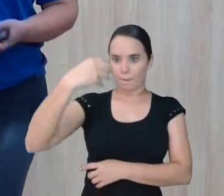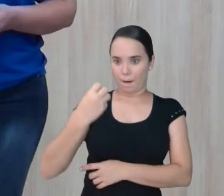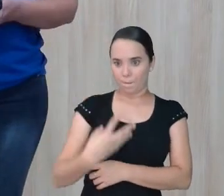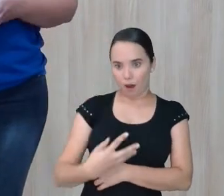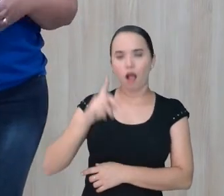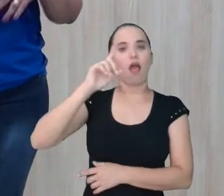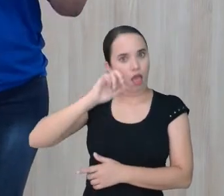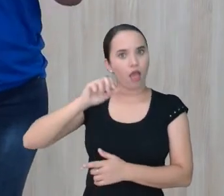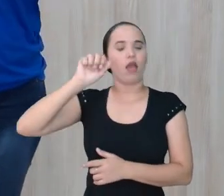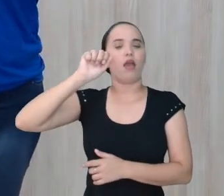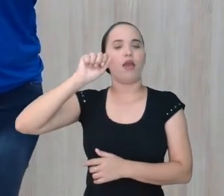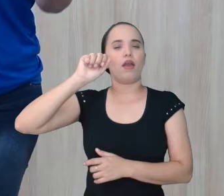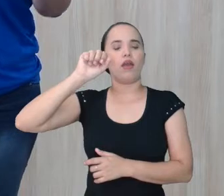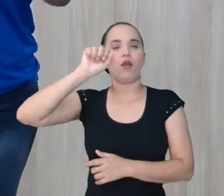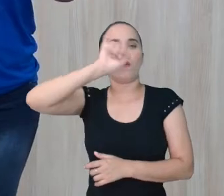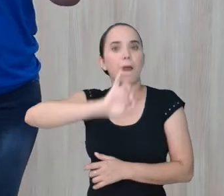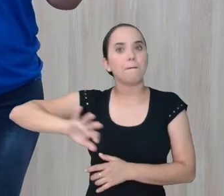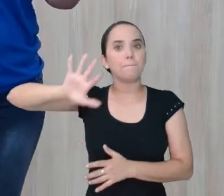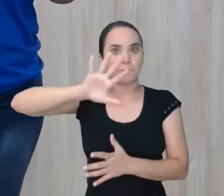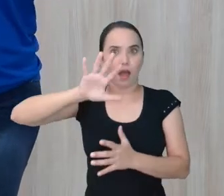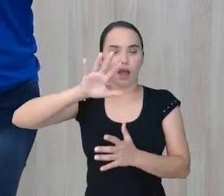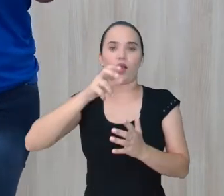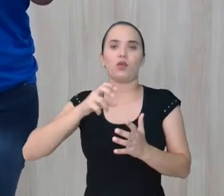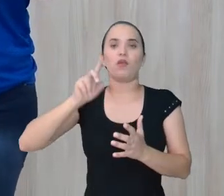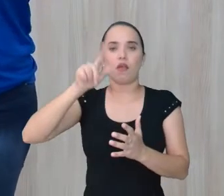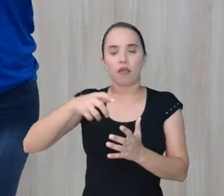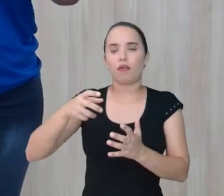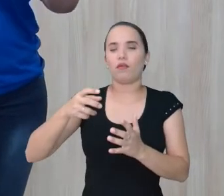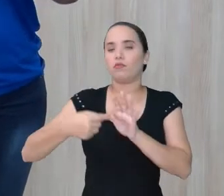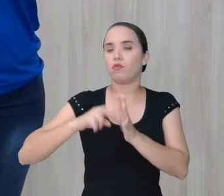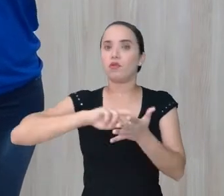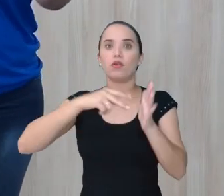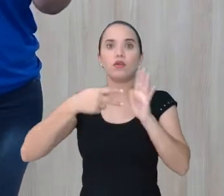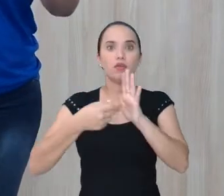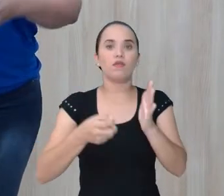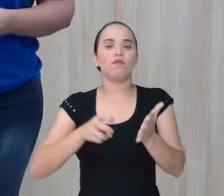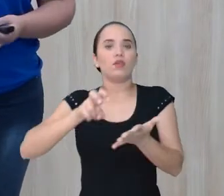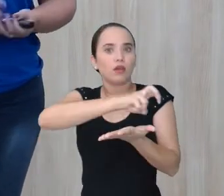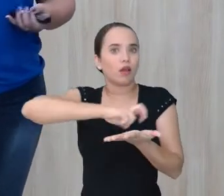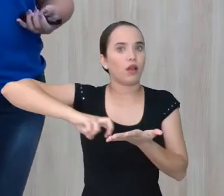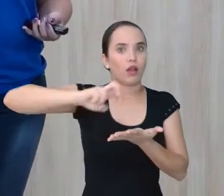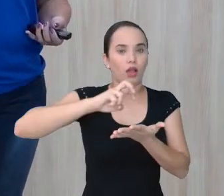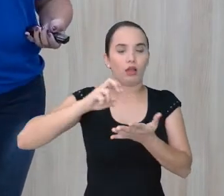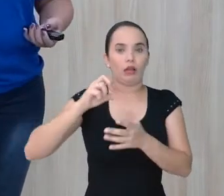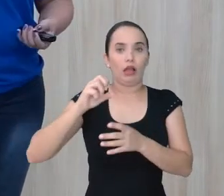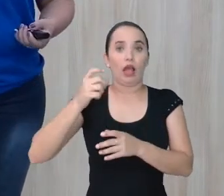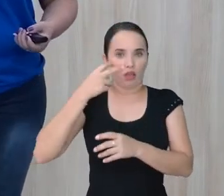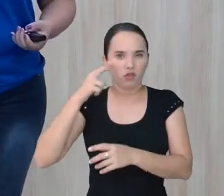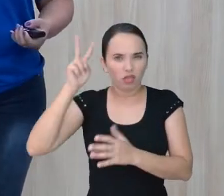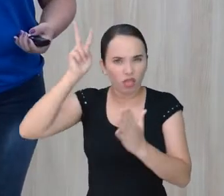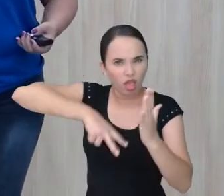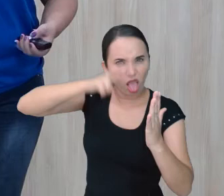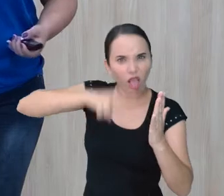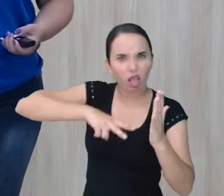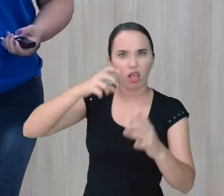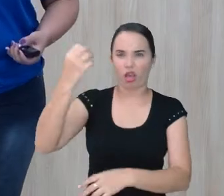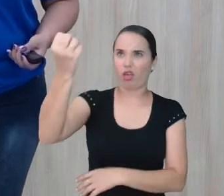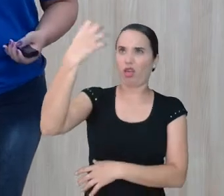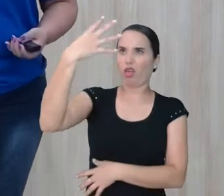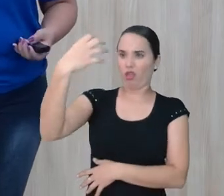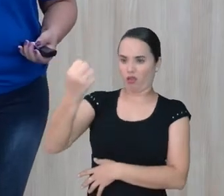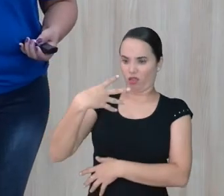verbal. A gente não lê pare, a gente não lê atenção, a gente não lê siga. A gente está vendo cores que representam